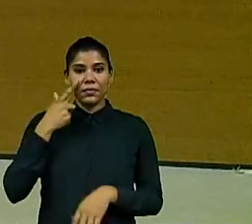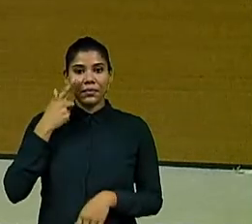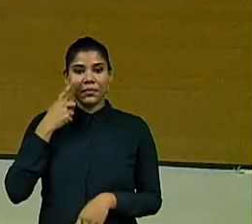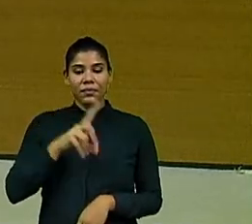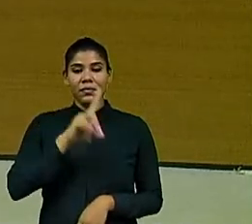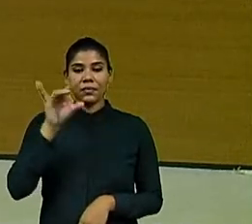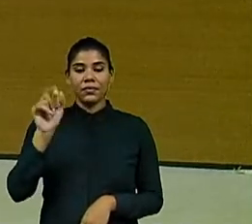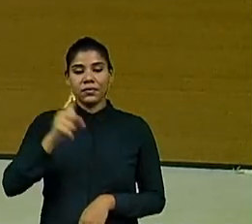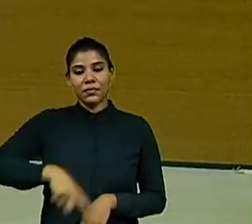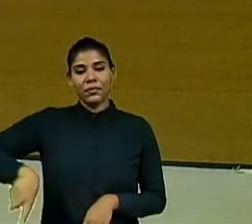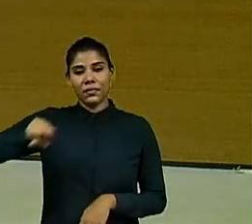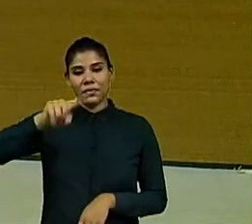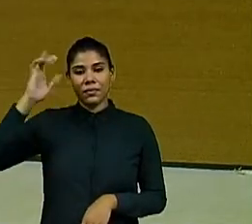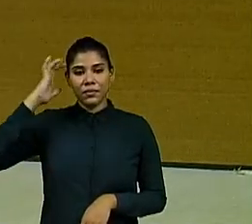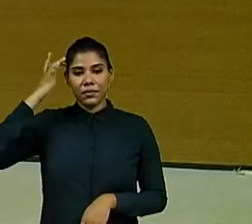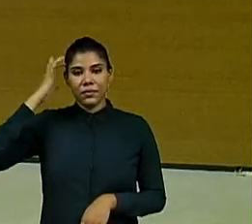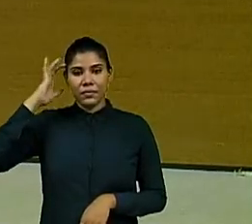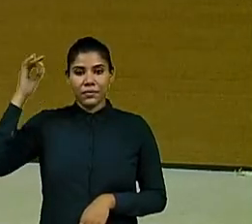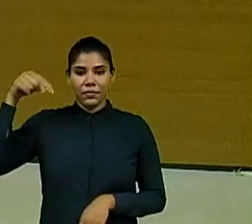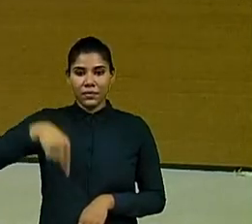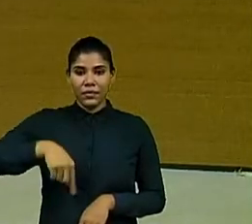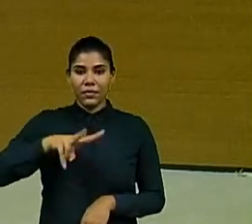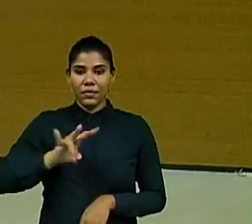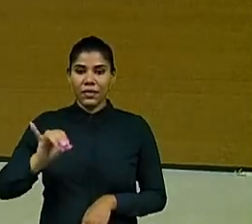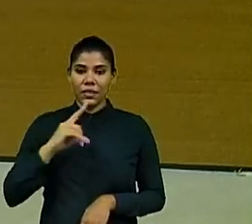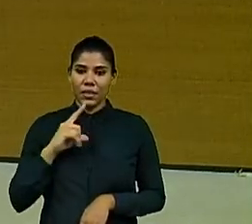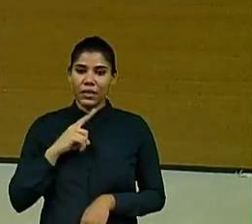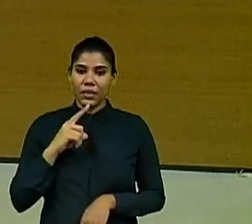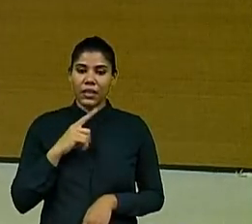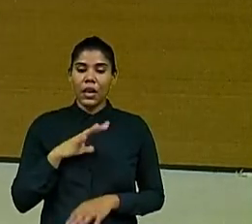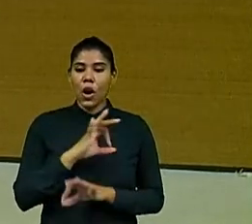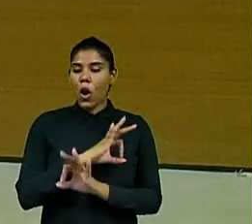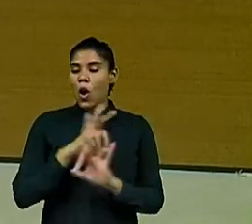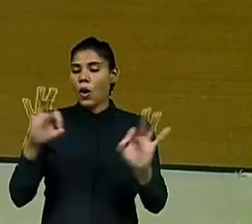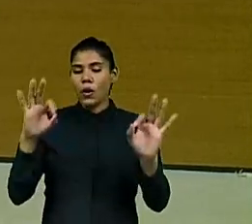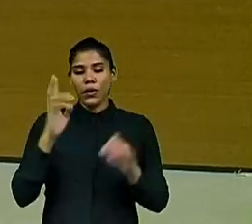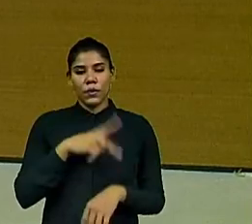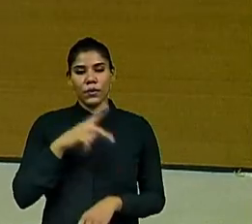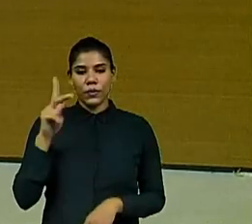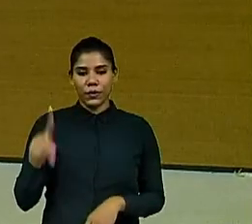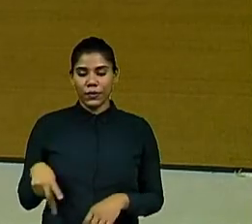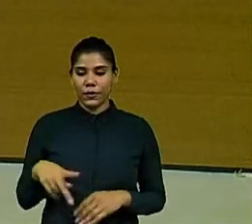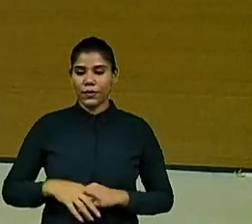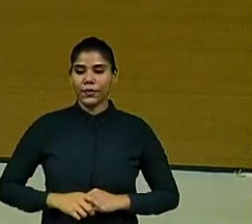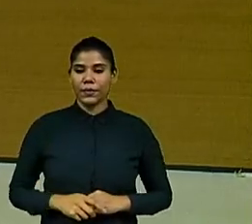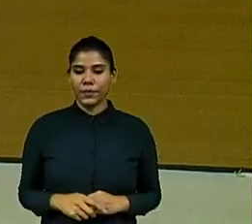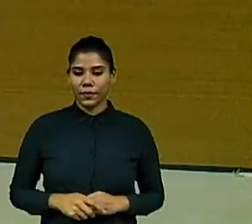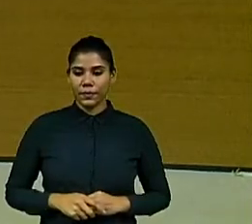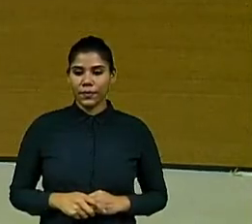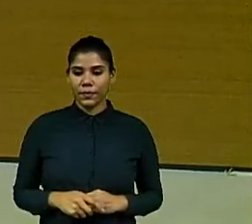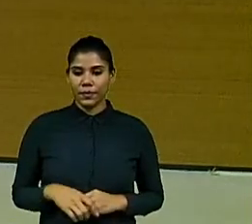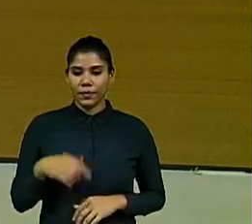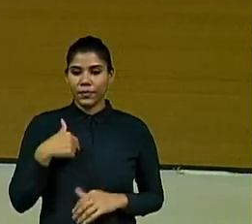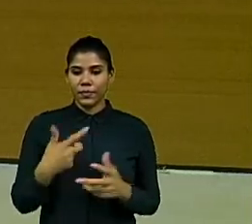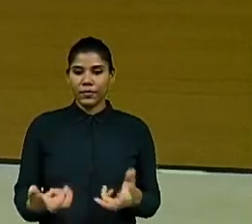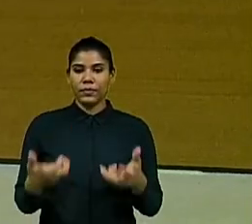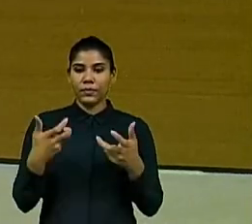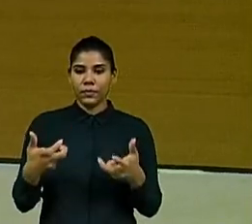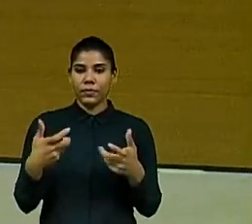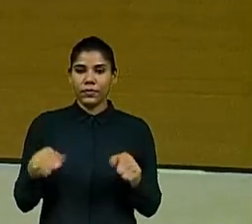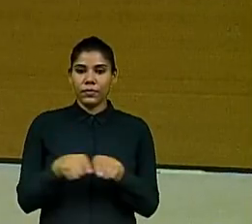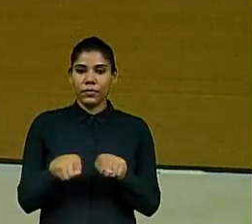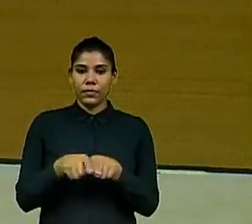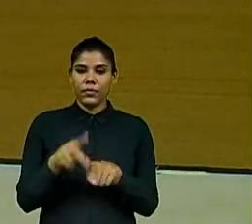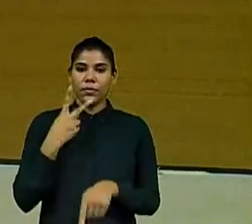que daqui sairão muitos E ótimos professores e eu queria exaltar a turma que